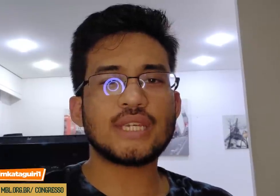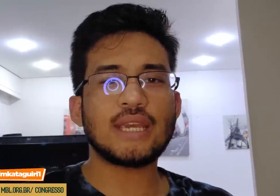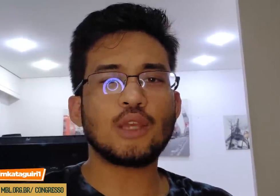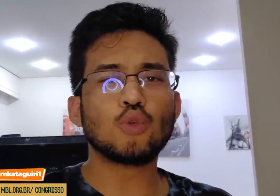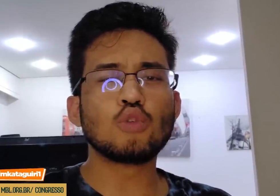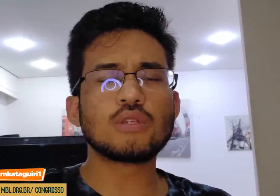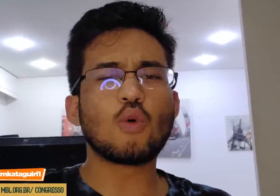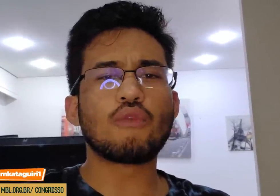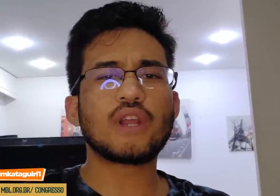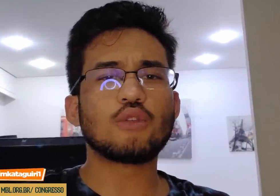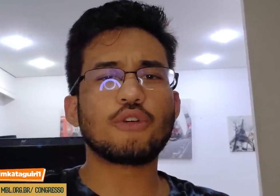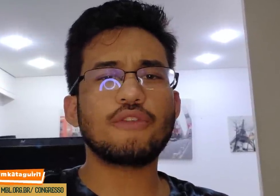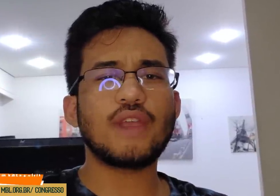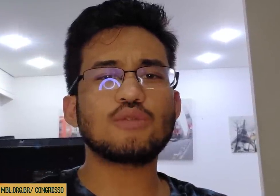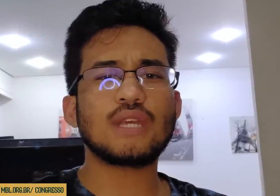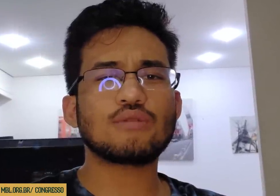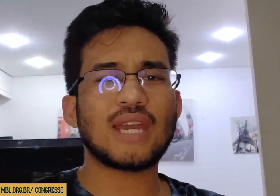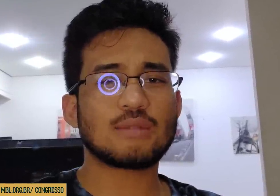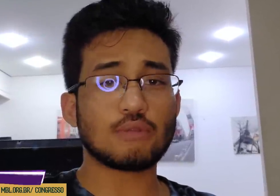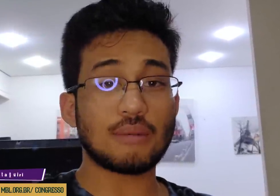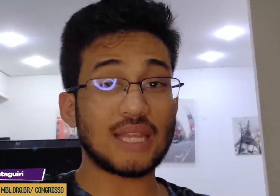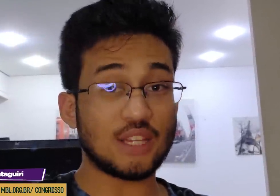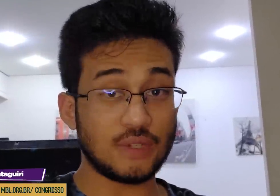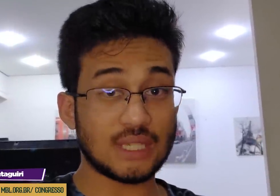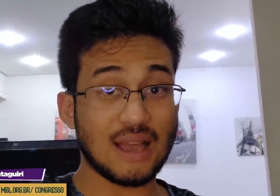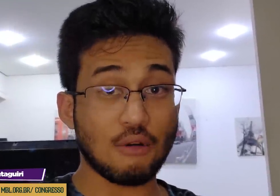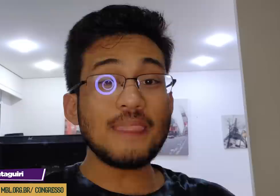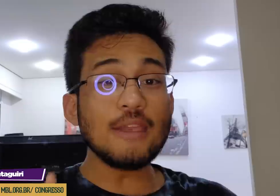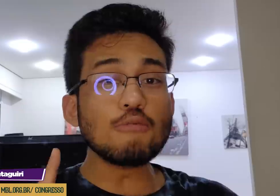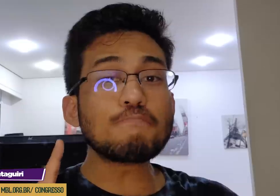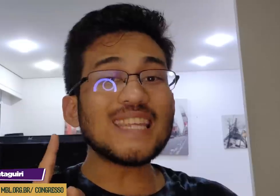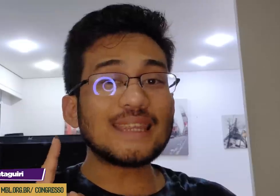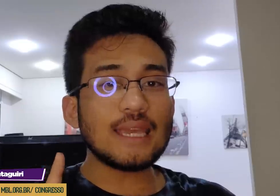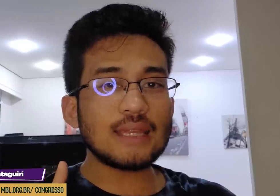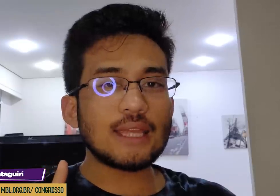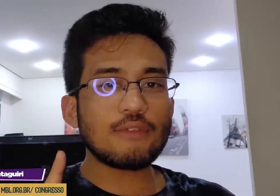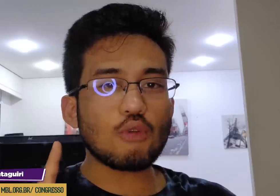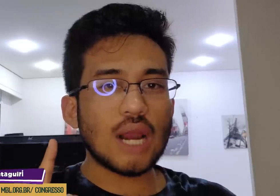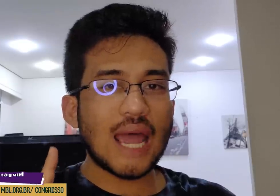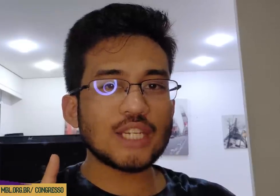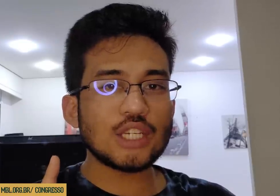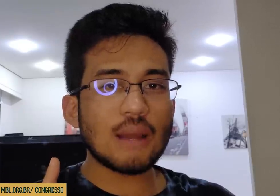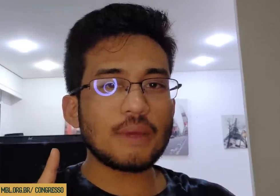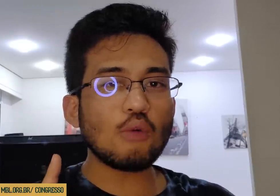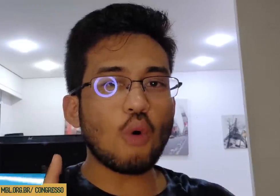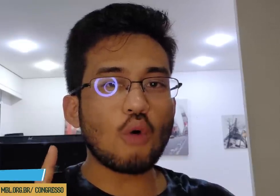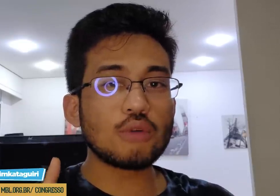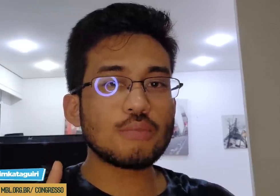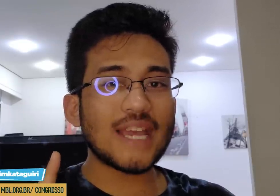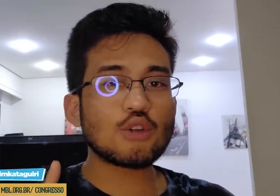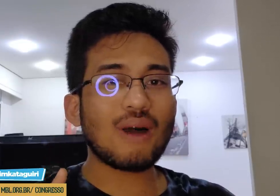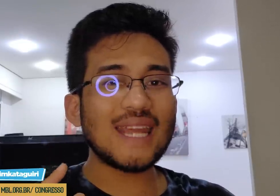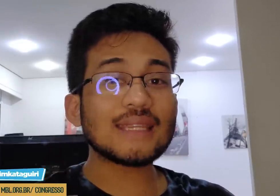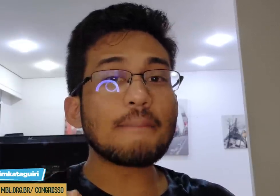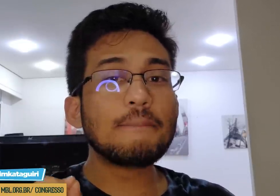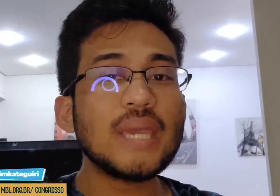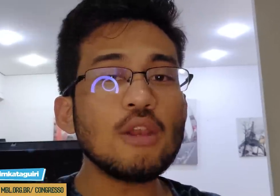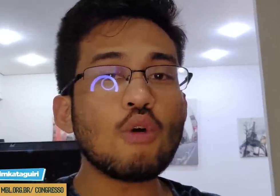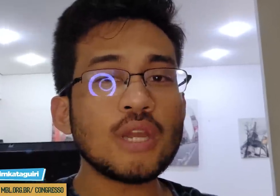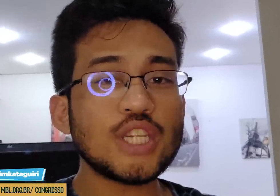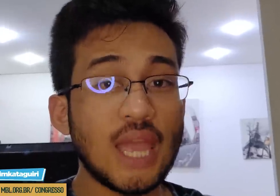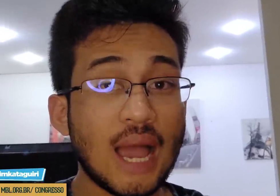Bolsonaro dizer que tudo no seu governo foi feito dentro da responsabilidade fiscal. Nem o PT teve coragem de abrir um rombo de mais de